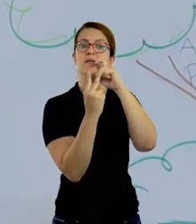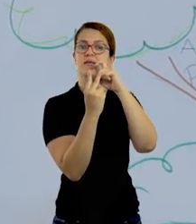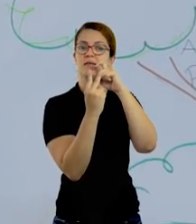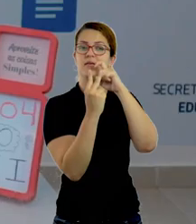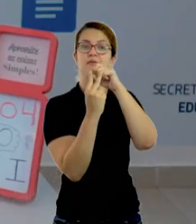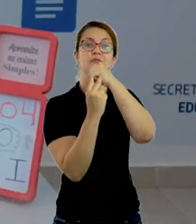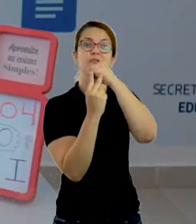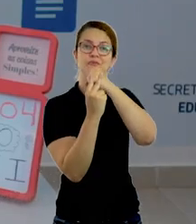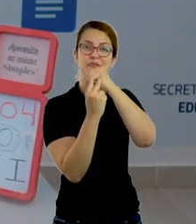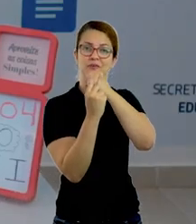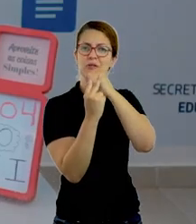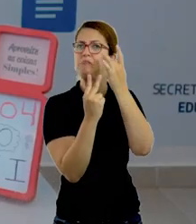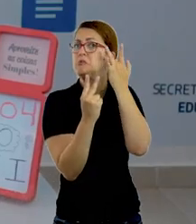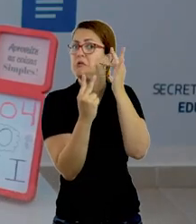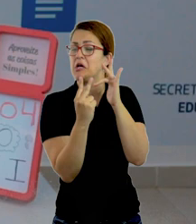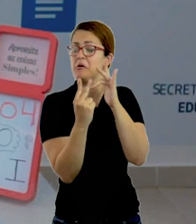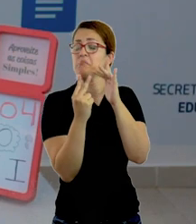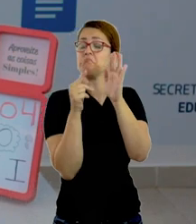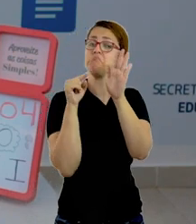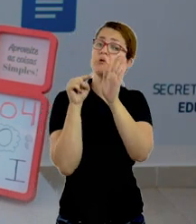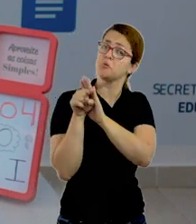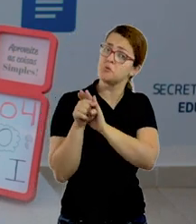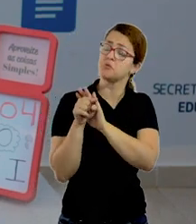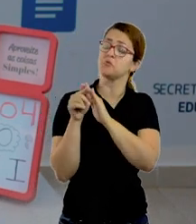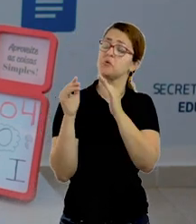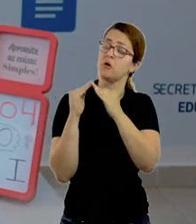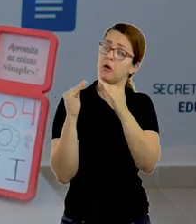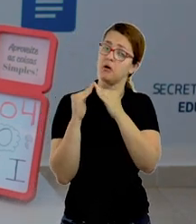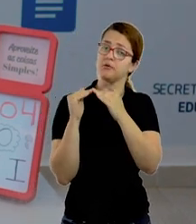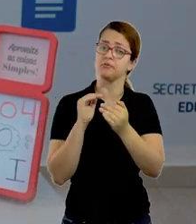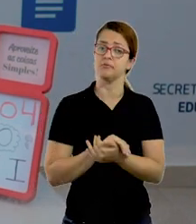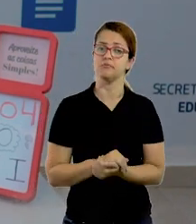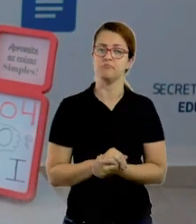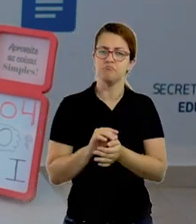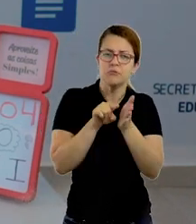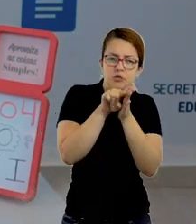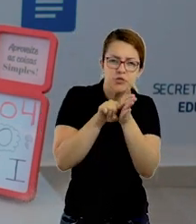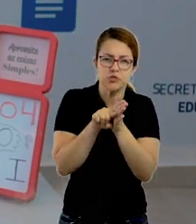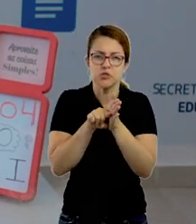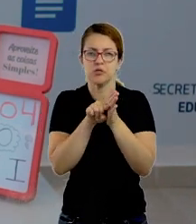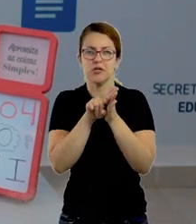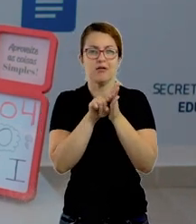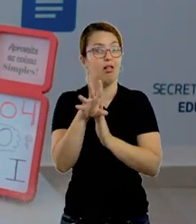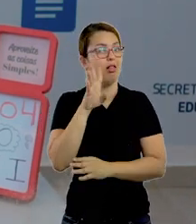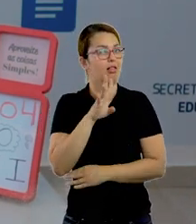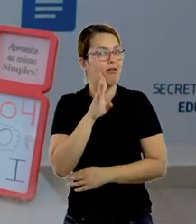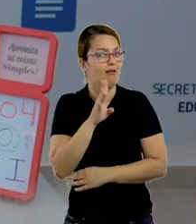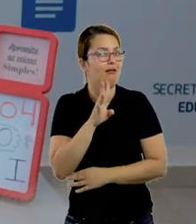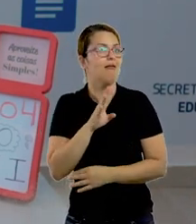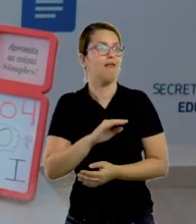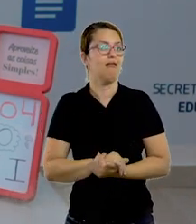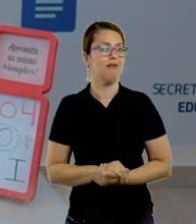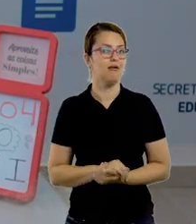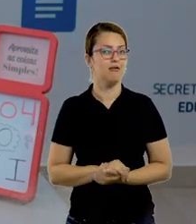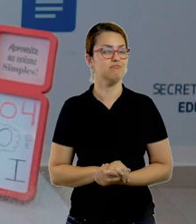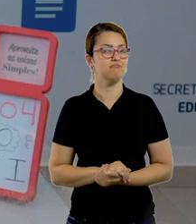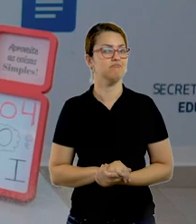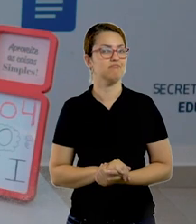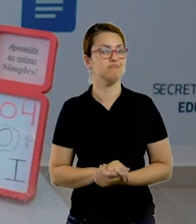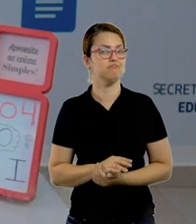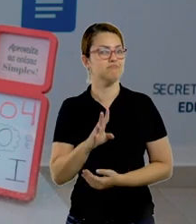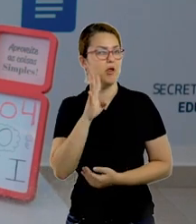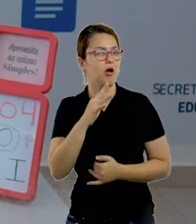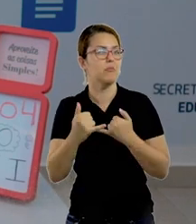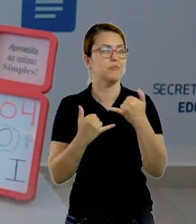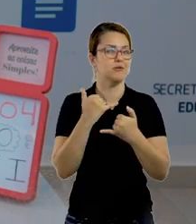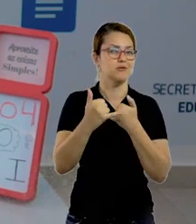materno. Se você não sabe os nomes, pergunte em casa. Investigue. Olha que legal, uma